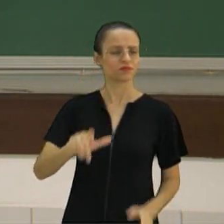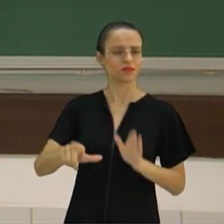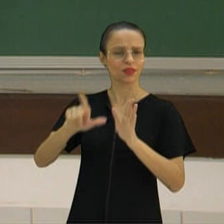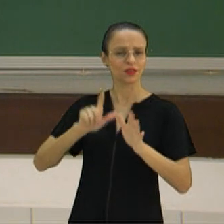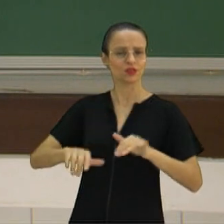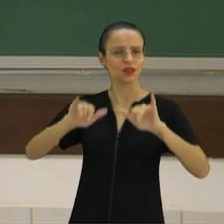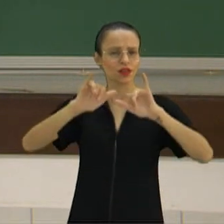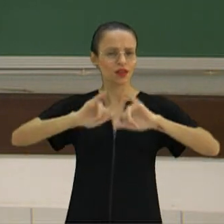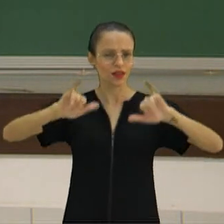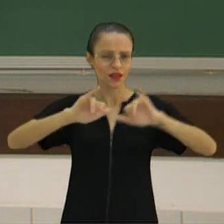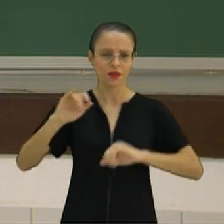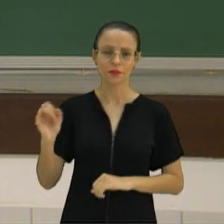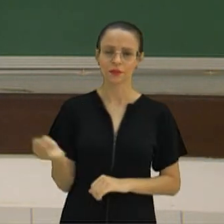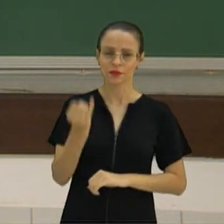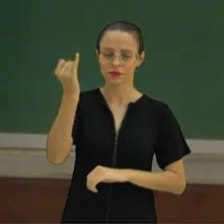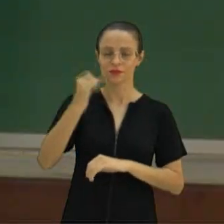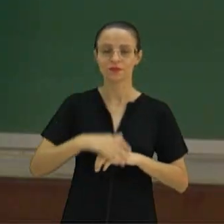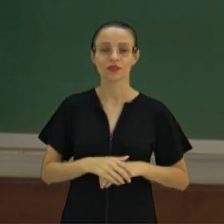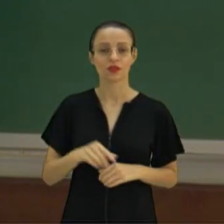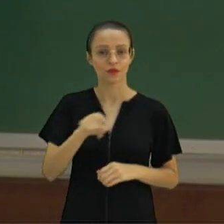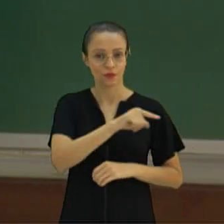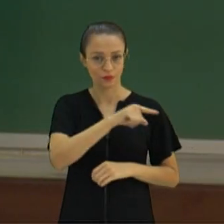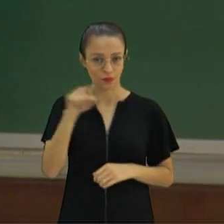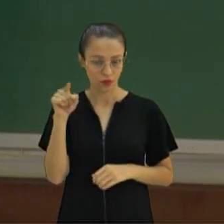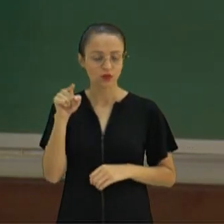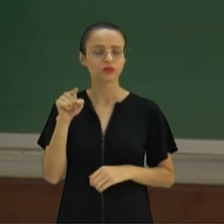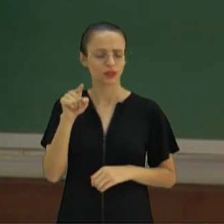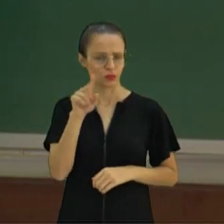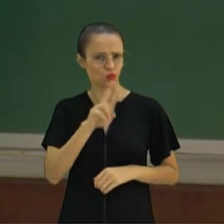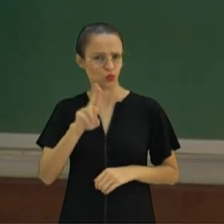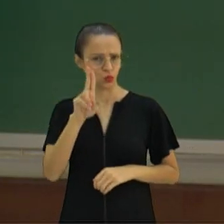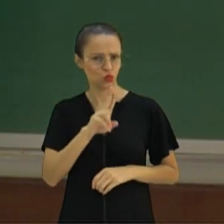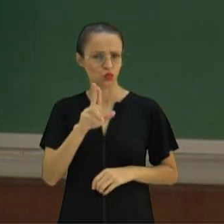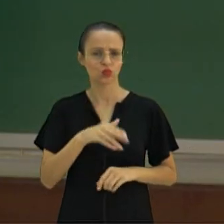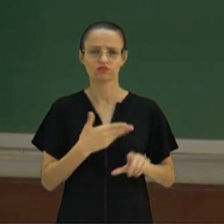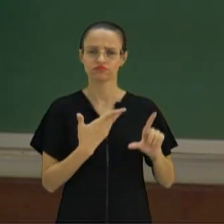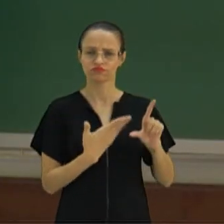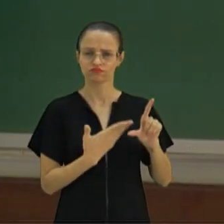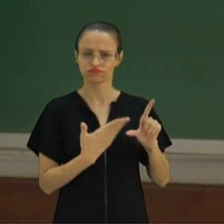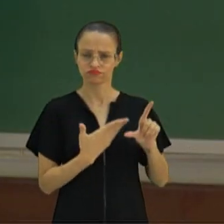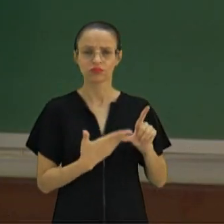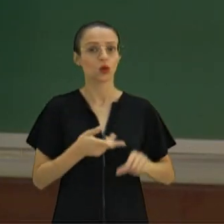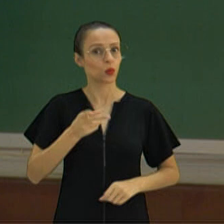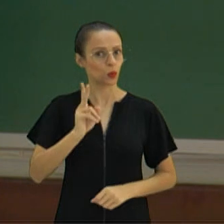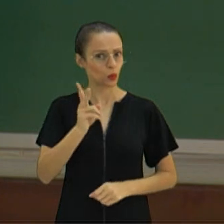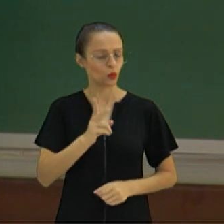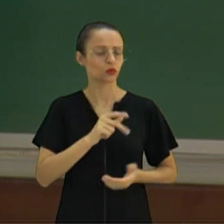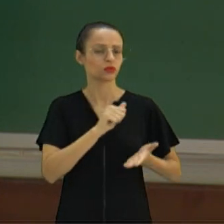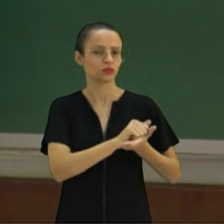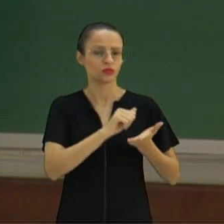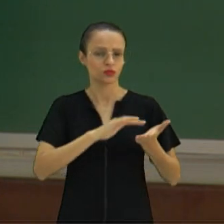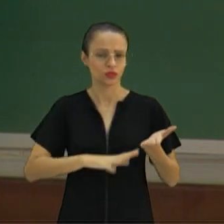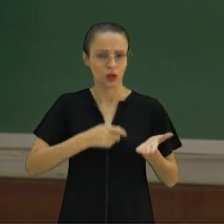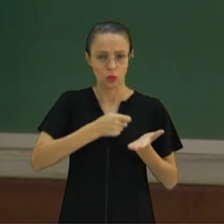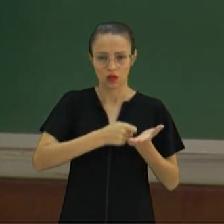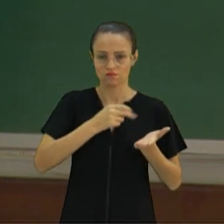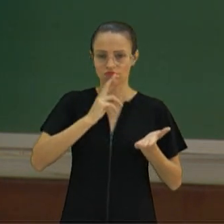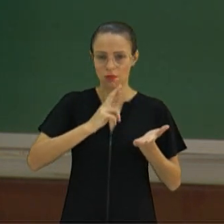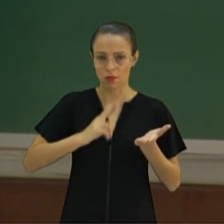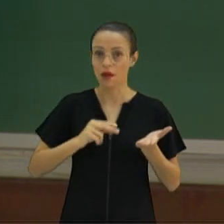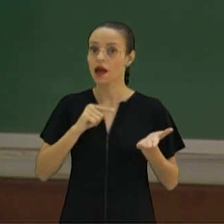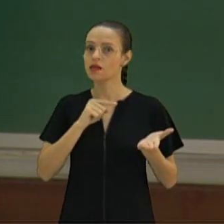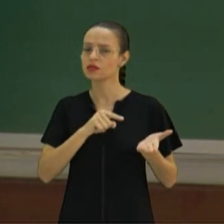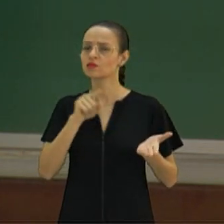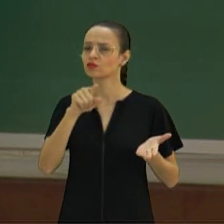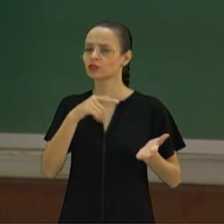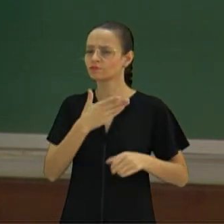recados. Se você utiliza o Google Class, continue realizando a atividade obrigatória, lembrando que através dela você exercita